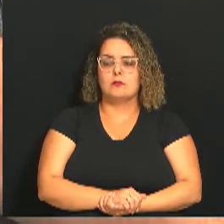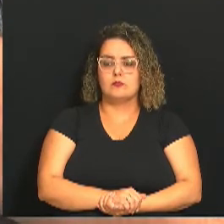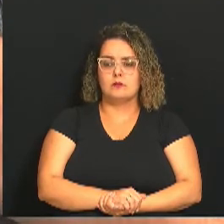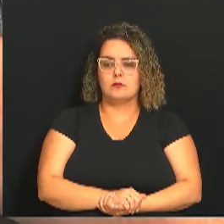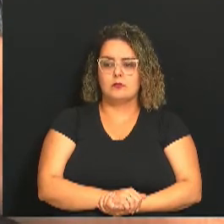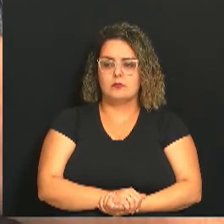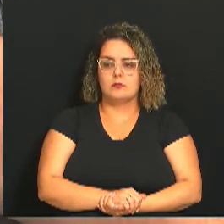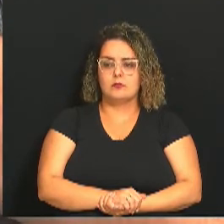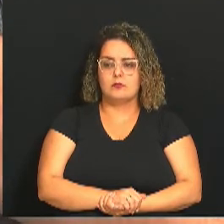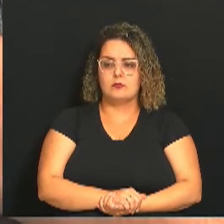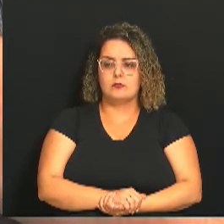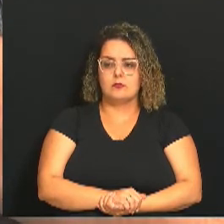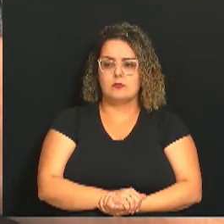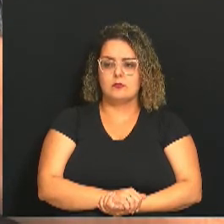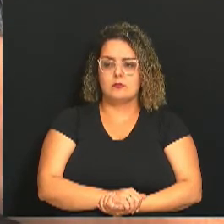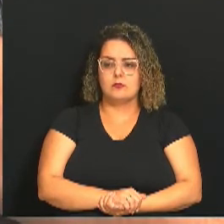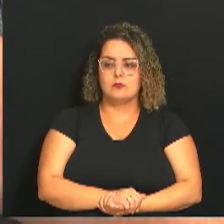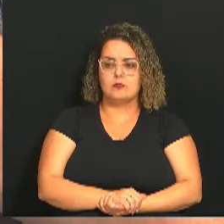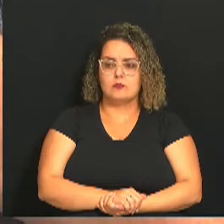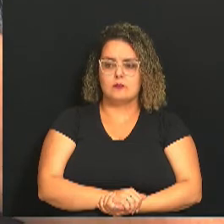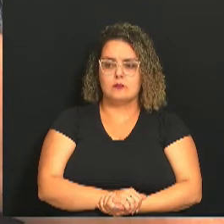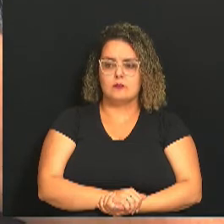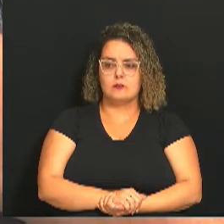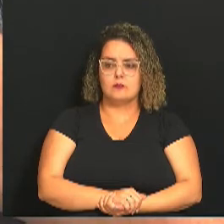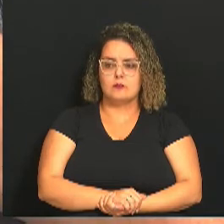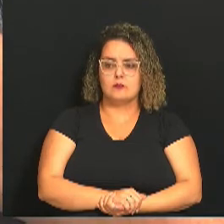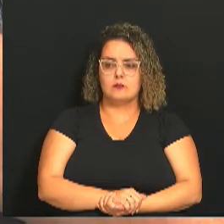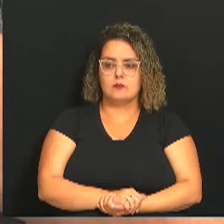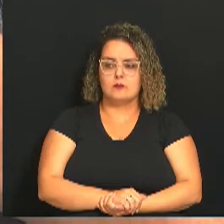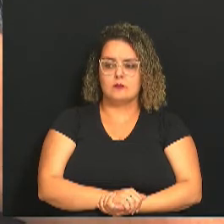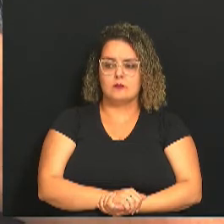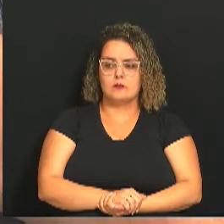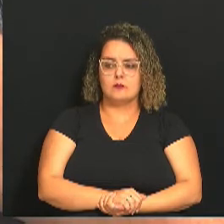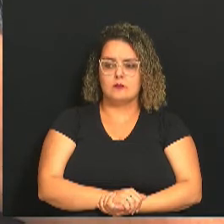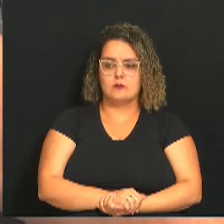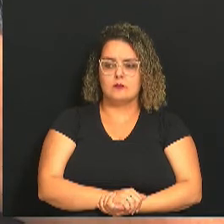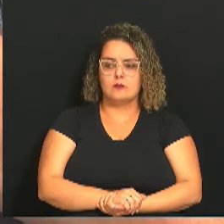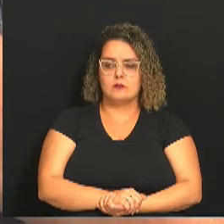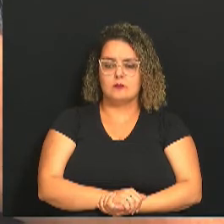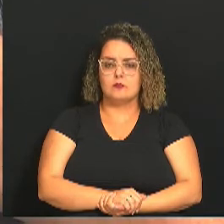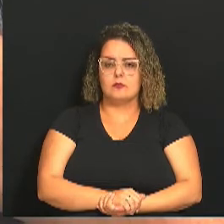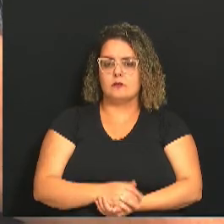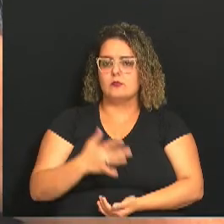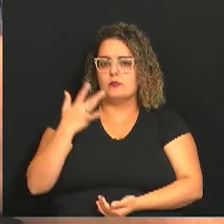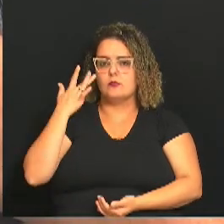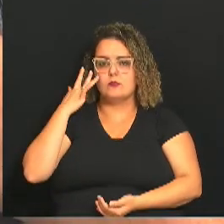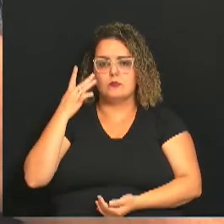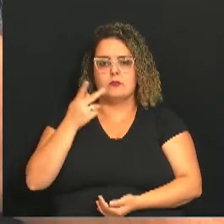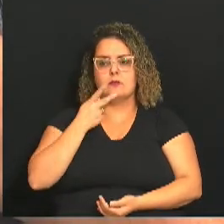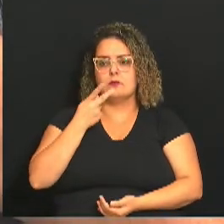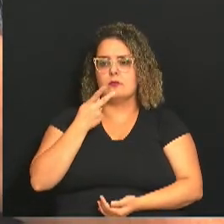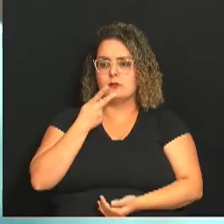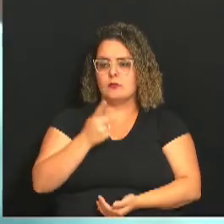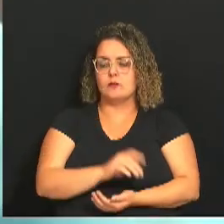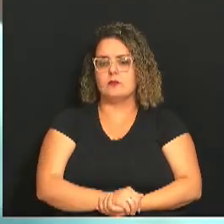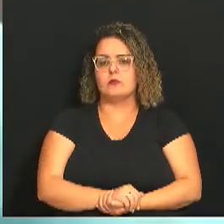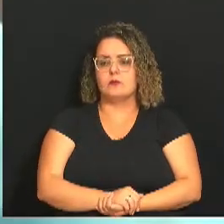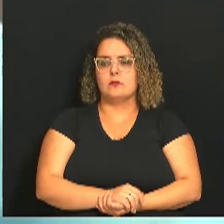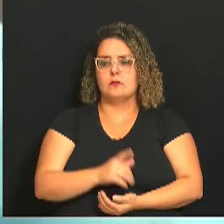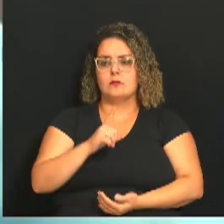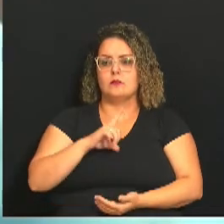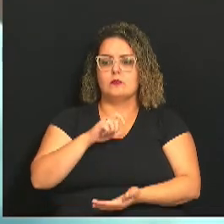não, né? Então, sabe? Eu não sei dizer. Eu sei que tem alguns